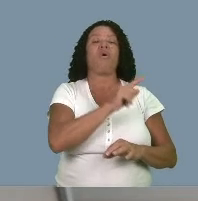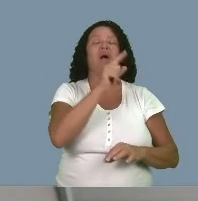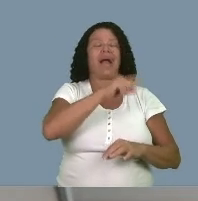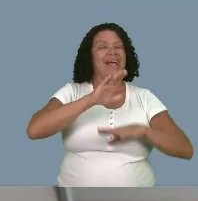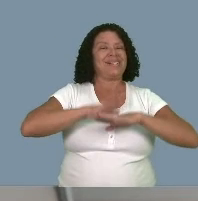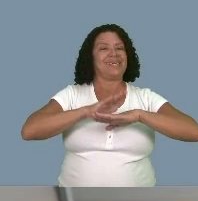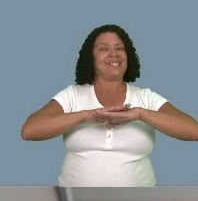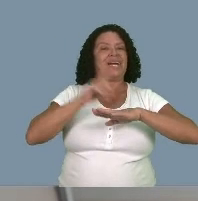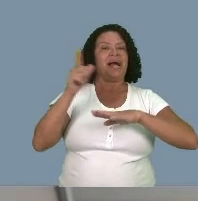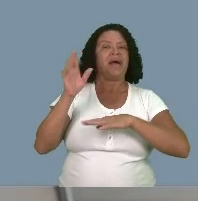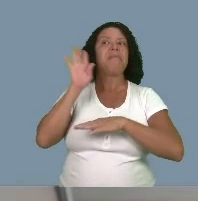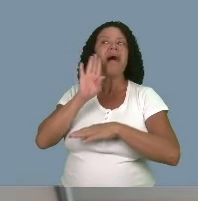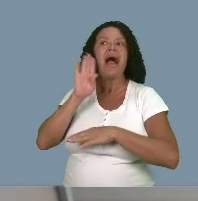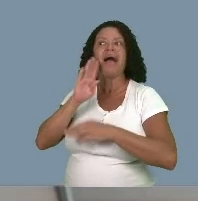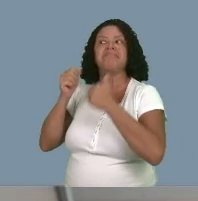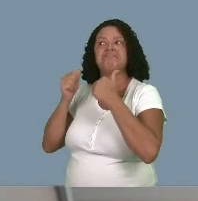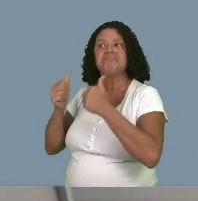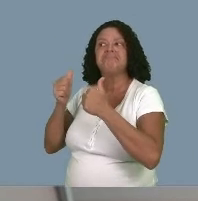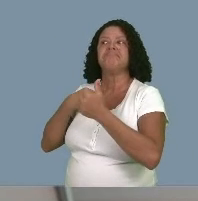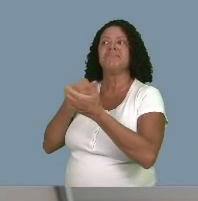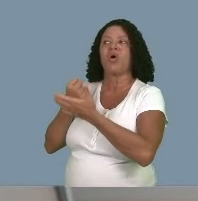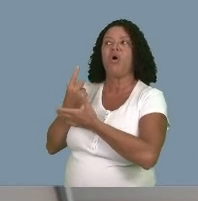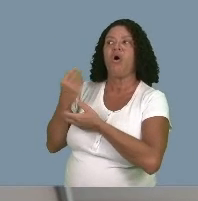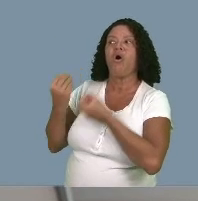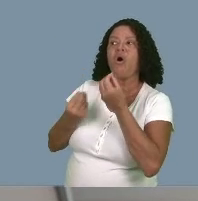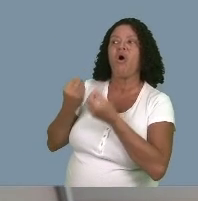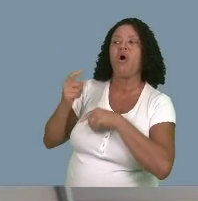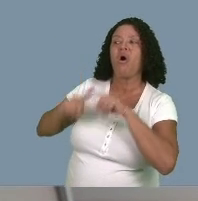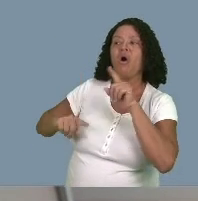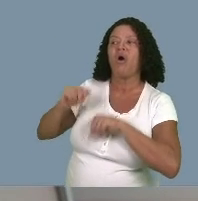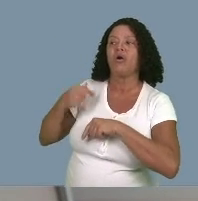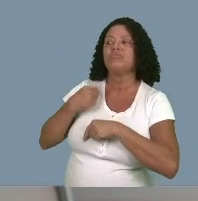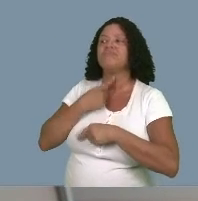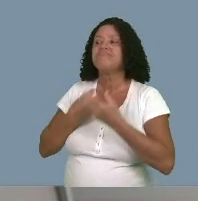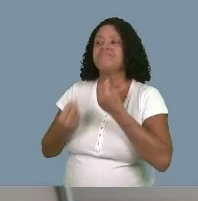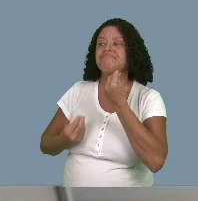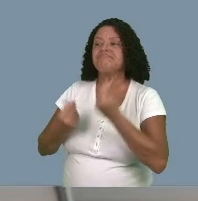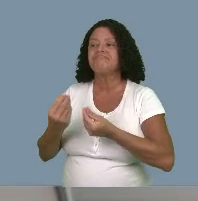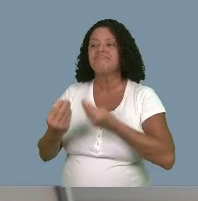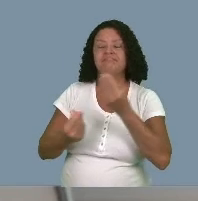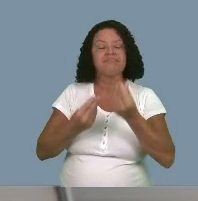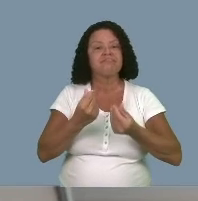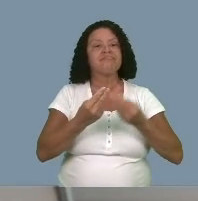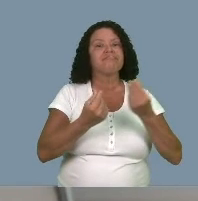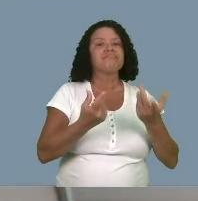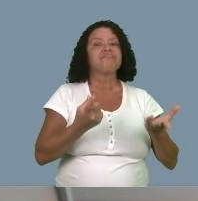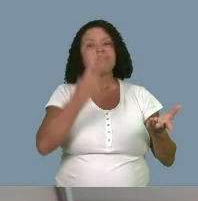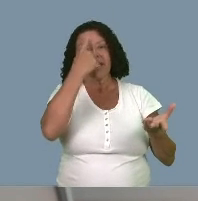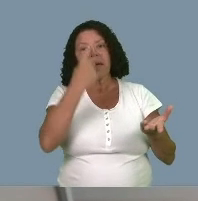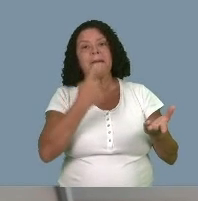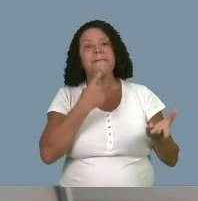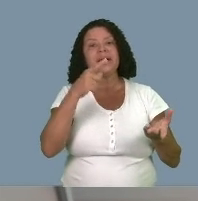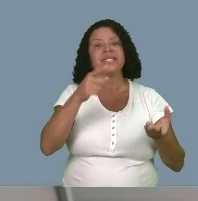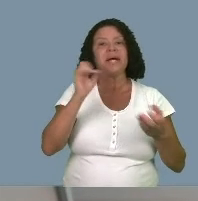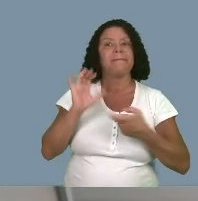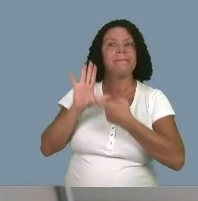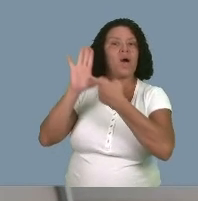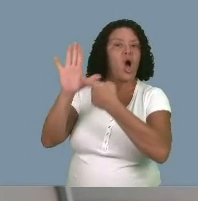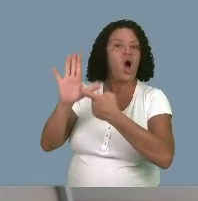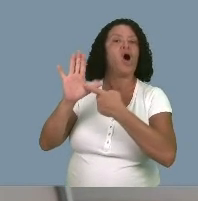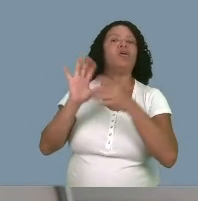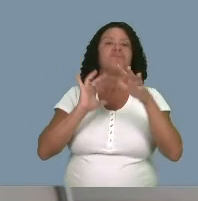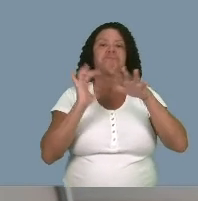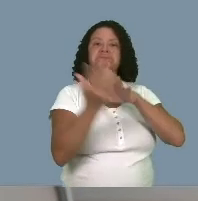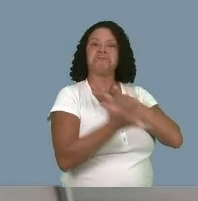dinheiro bacana que nos permite comprar os objetos do nosso desejo, a imagem que a gente posta lá na rede social